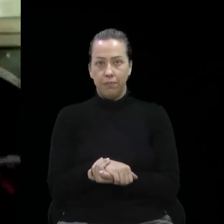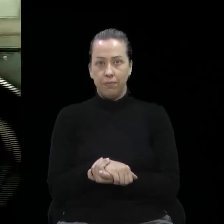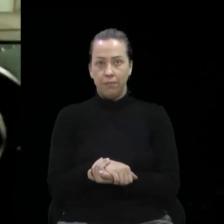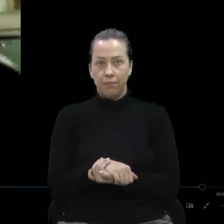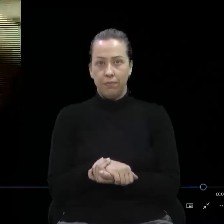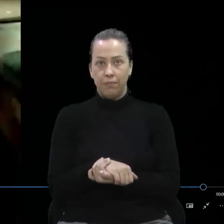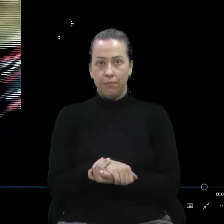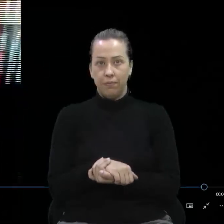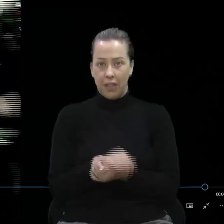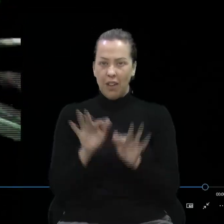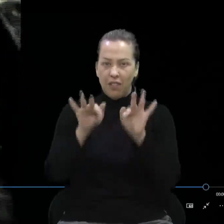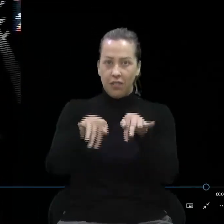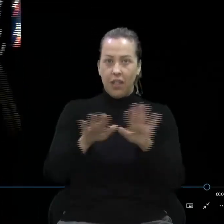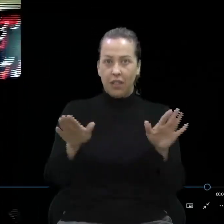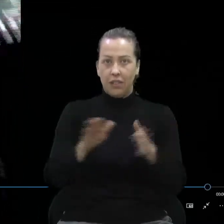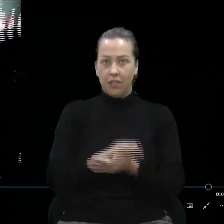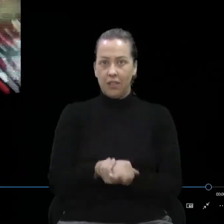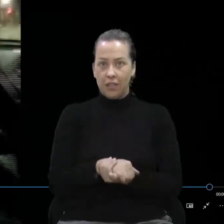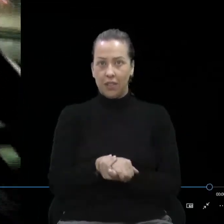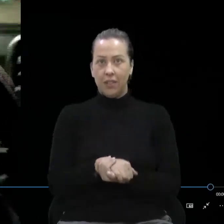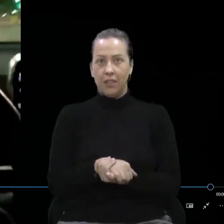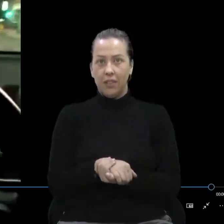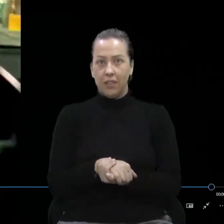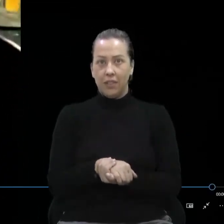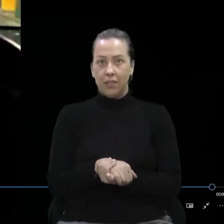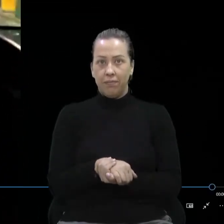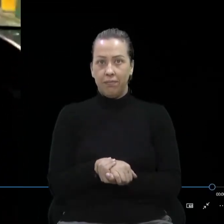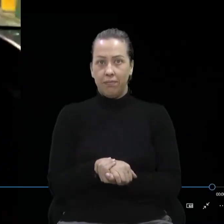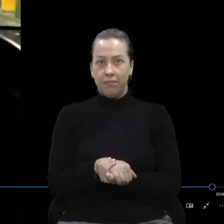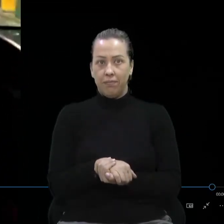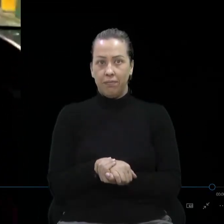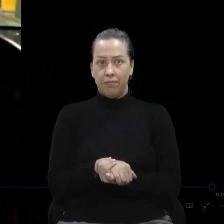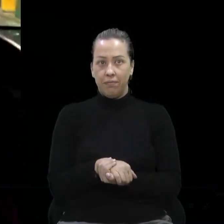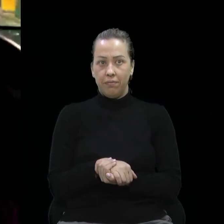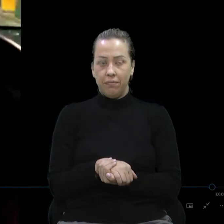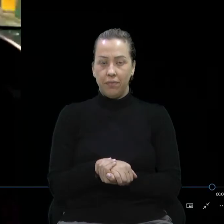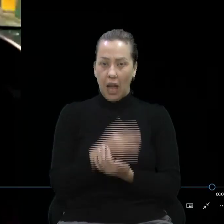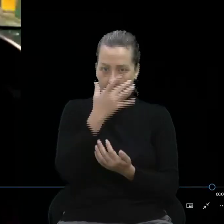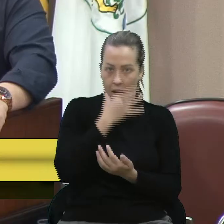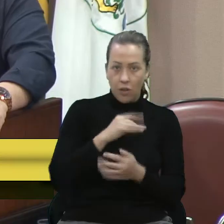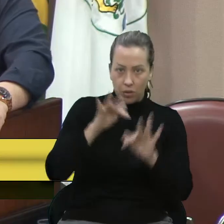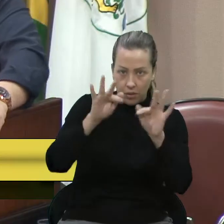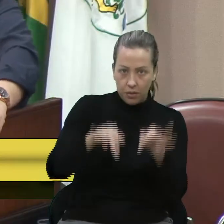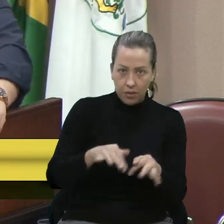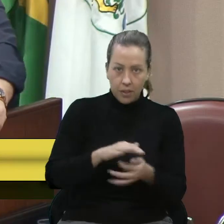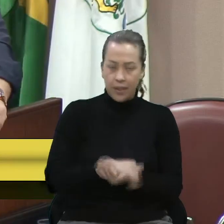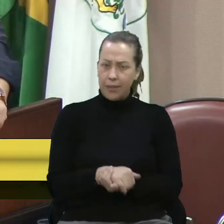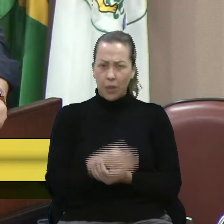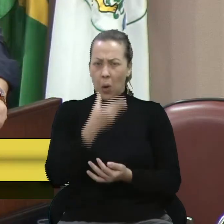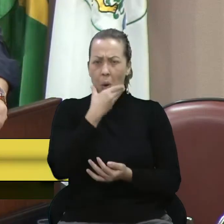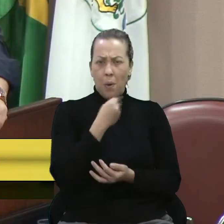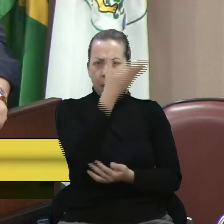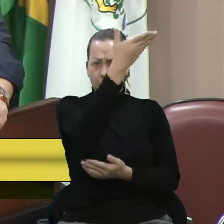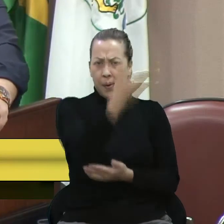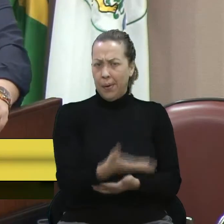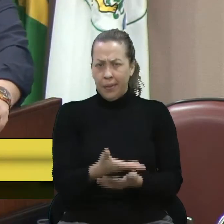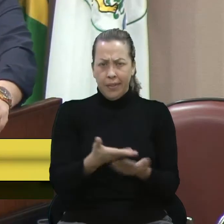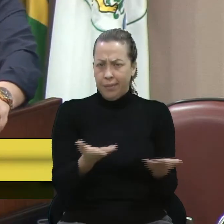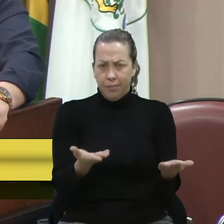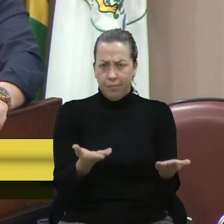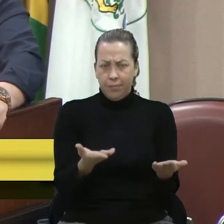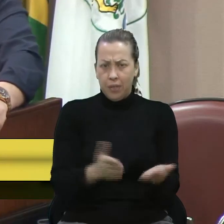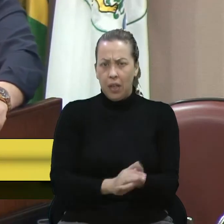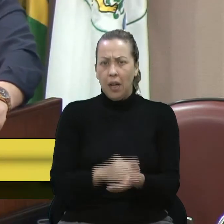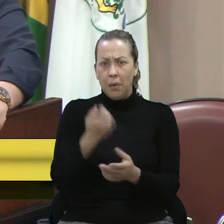Tá, acho que chega. Acho que chega, né? É, acho que chega mesmo, né? Um arruaceiro desse aí tem que